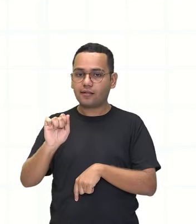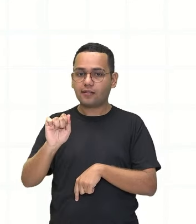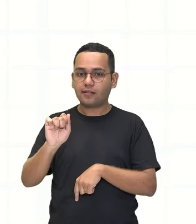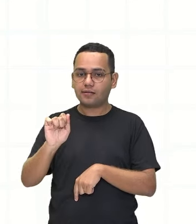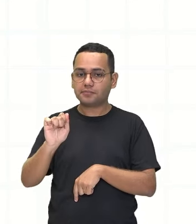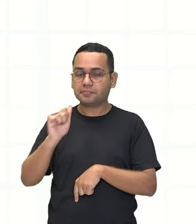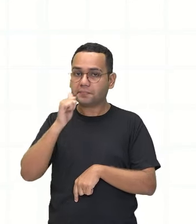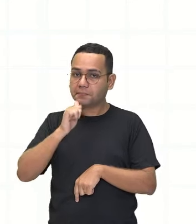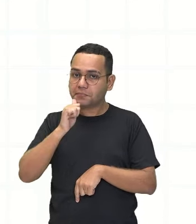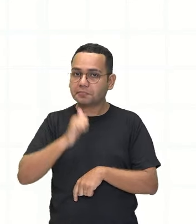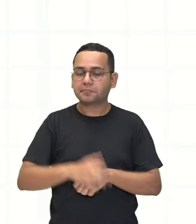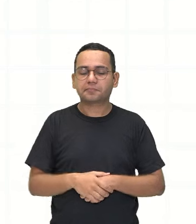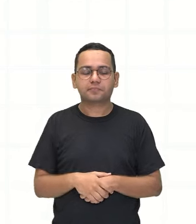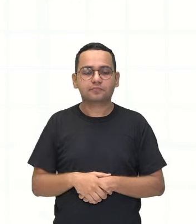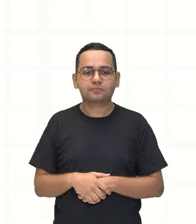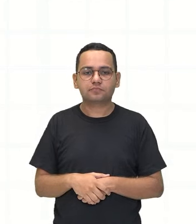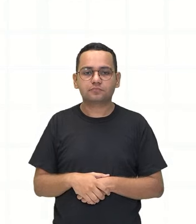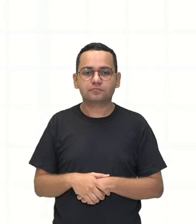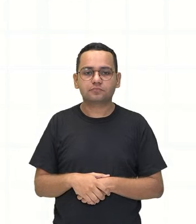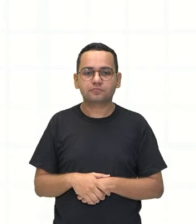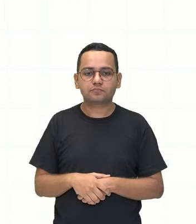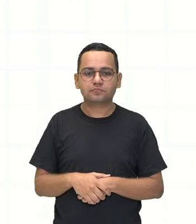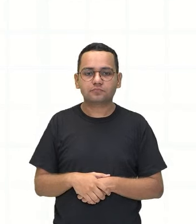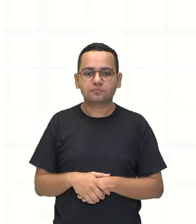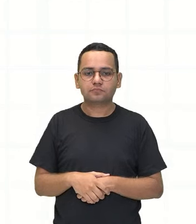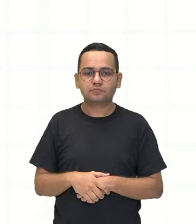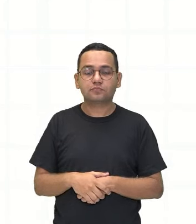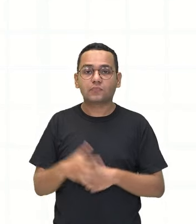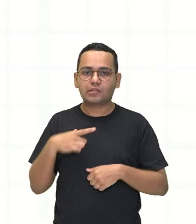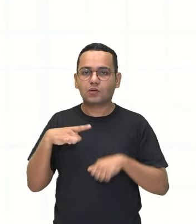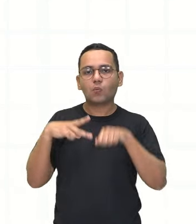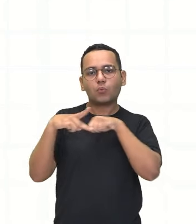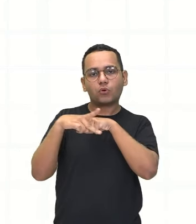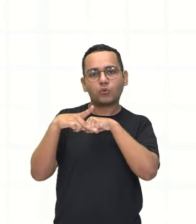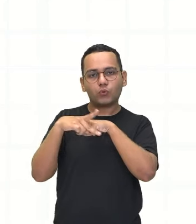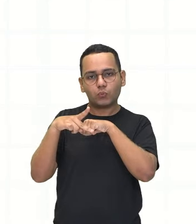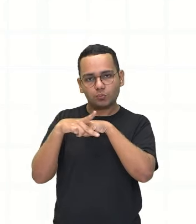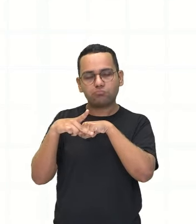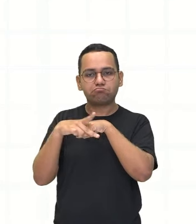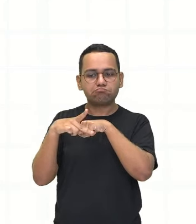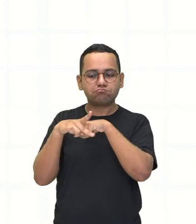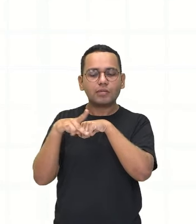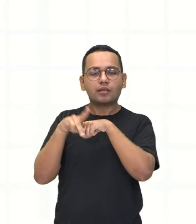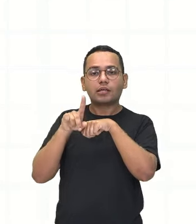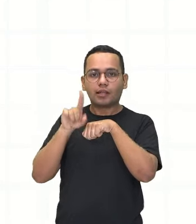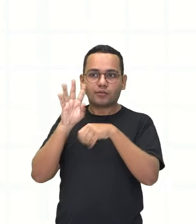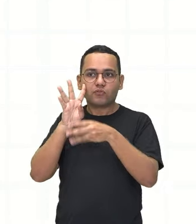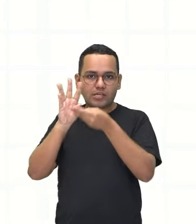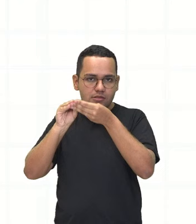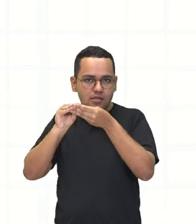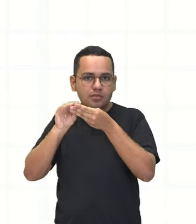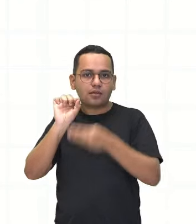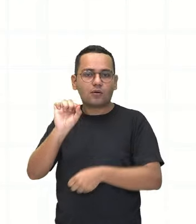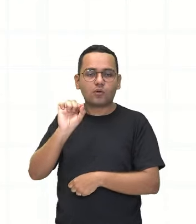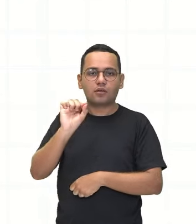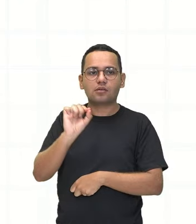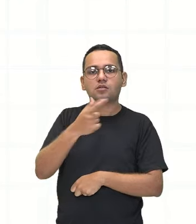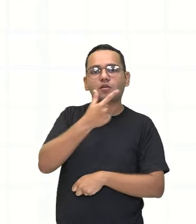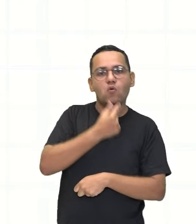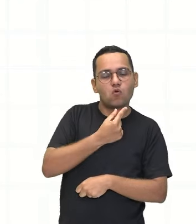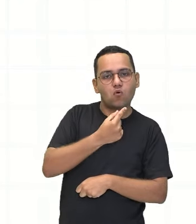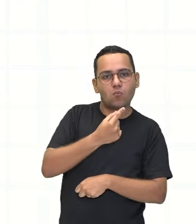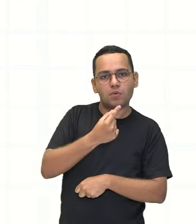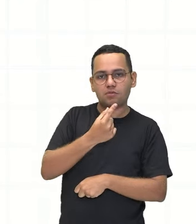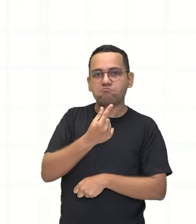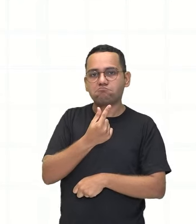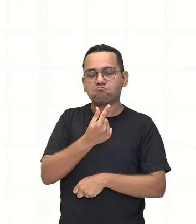Aqui nessa frase, eu estou utilizando um pronome, né? Que vai estar indicando que essa criança é do sexo masculino, quando eu